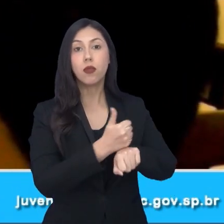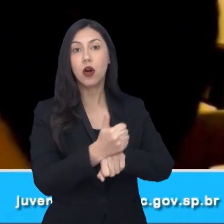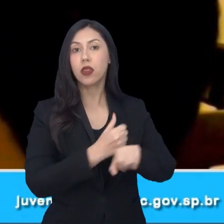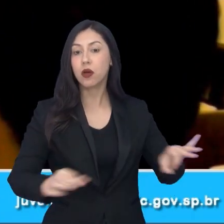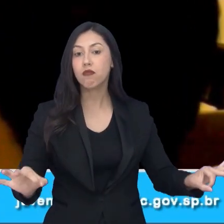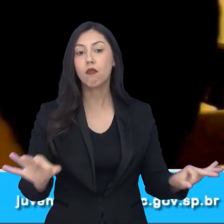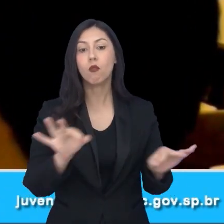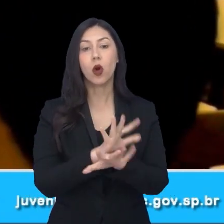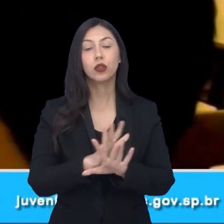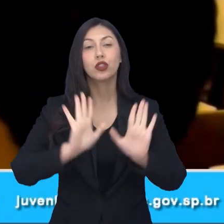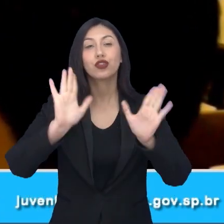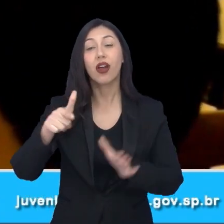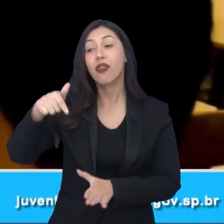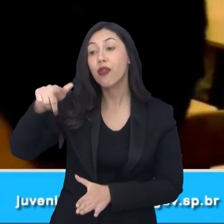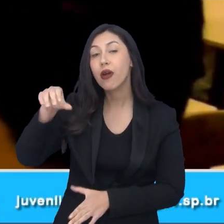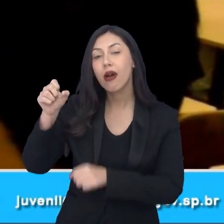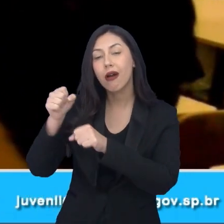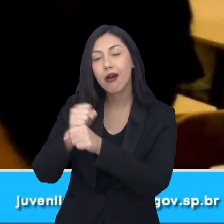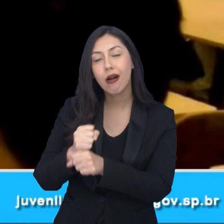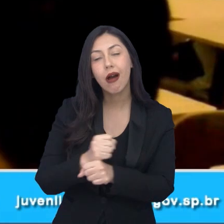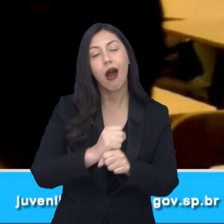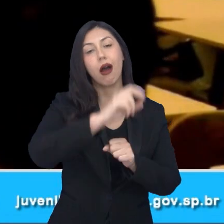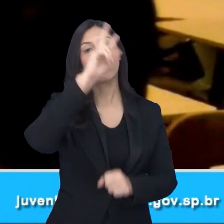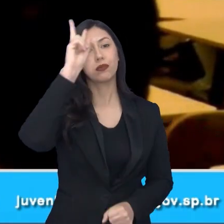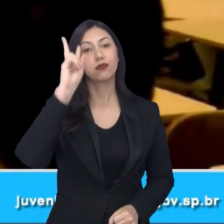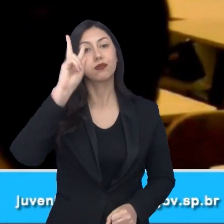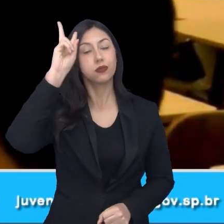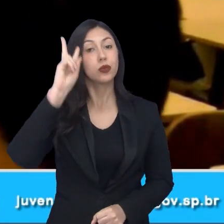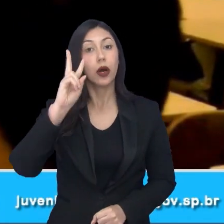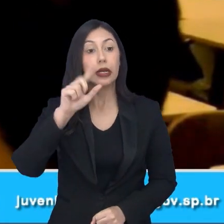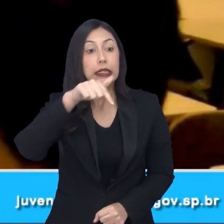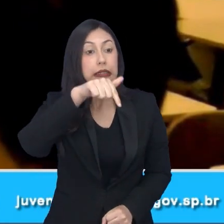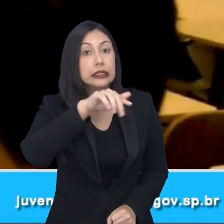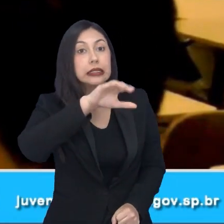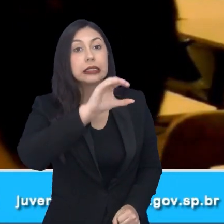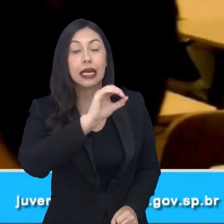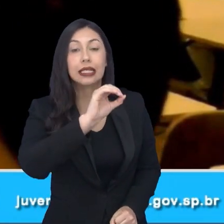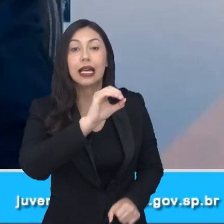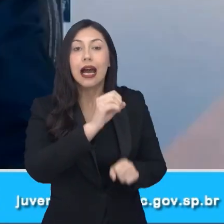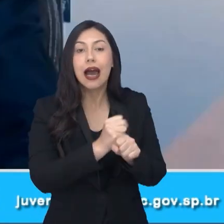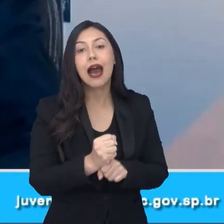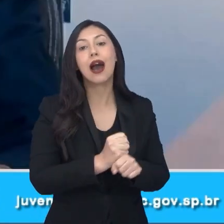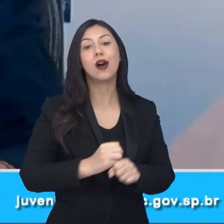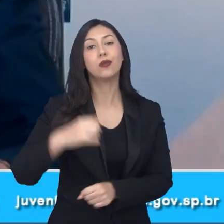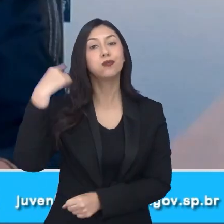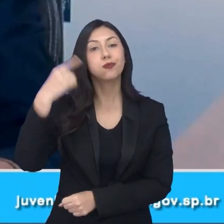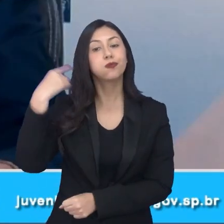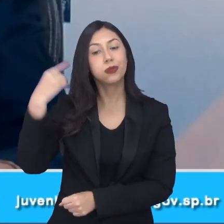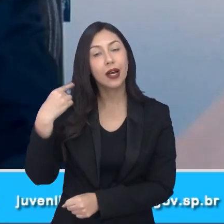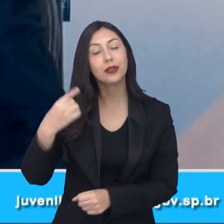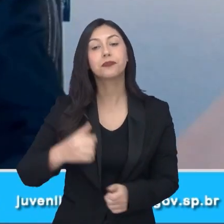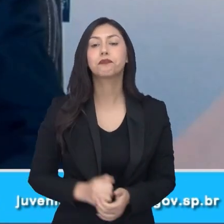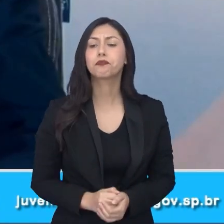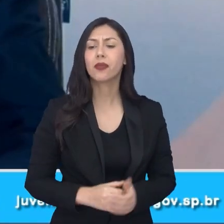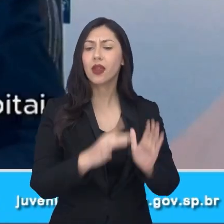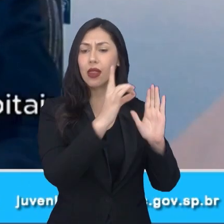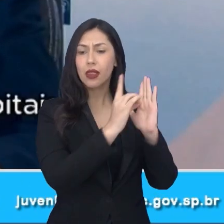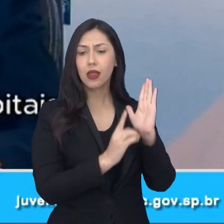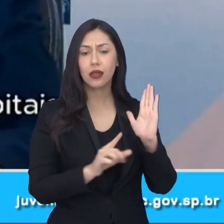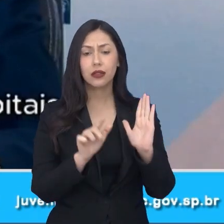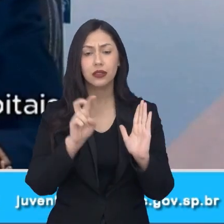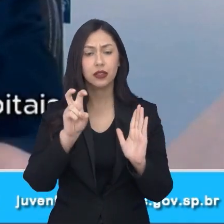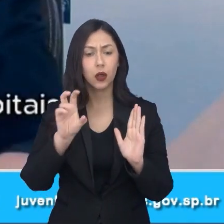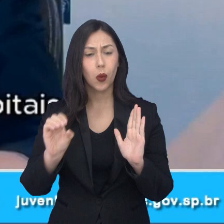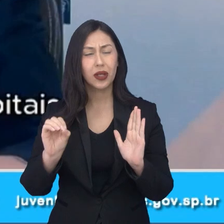São 70 anos de história, são 70 anos de direito Univap. Na década de 50,